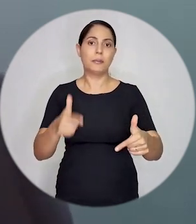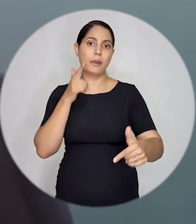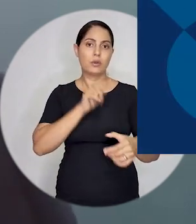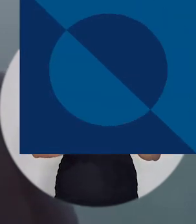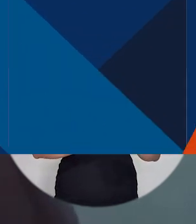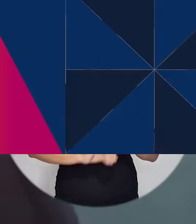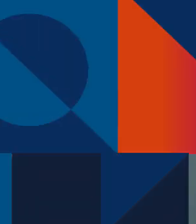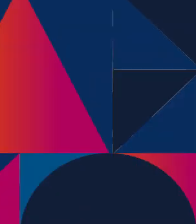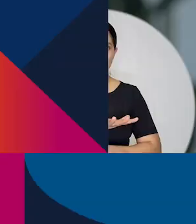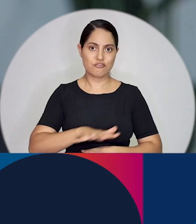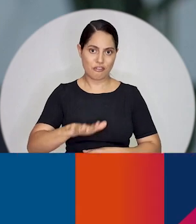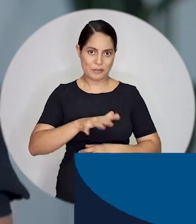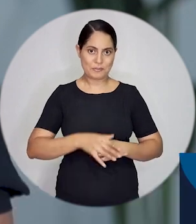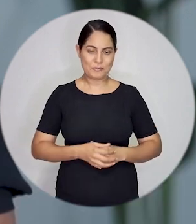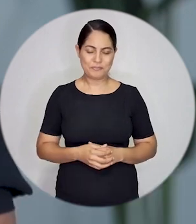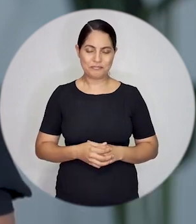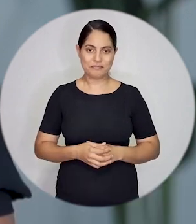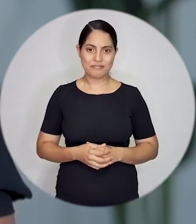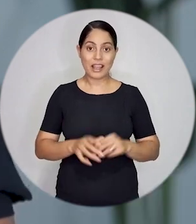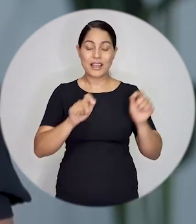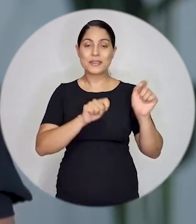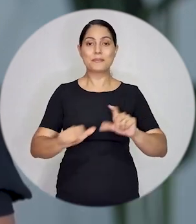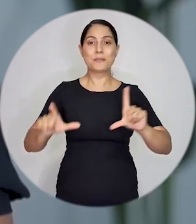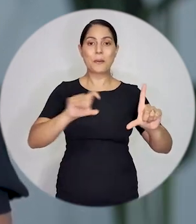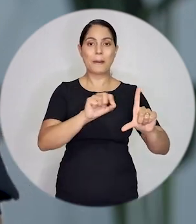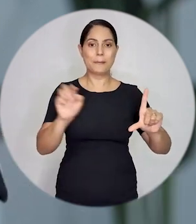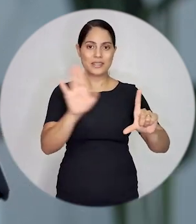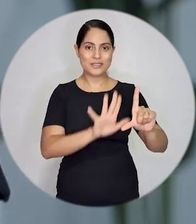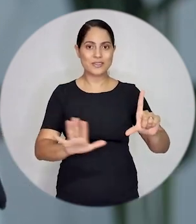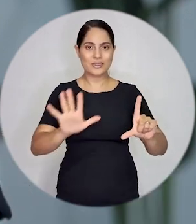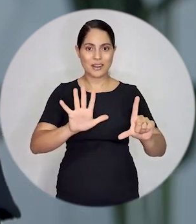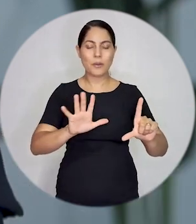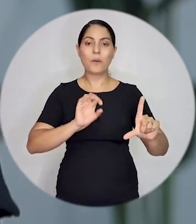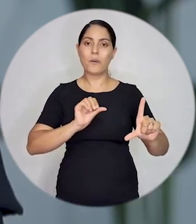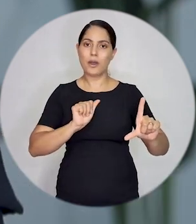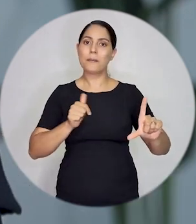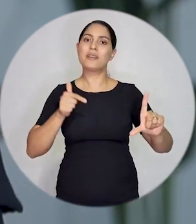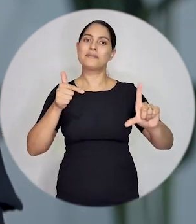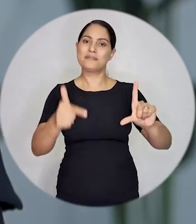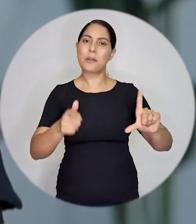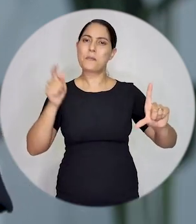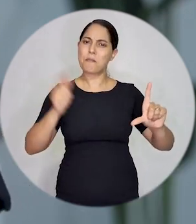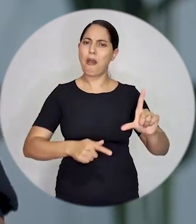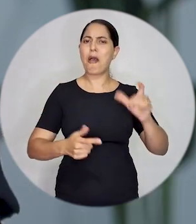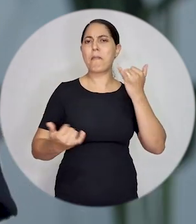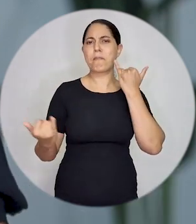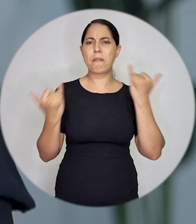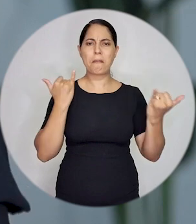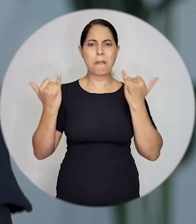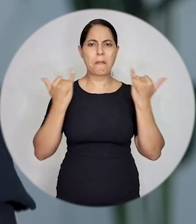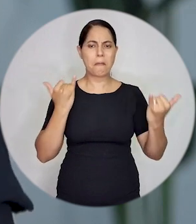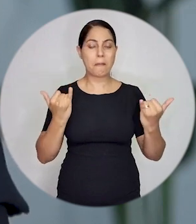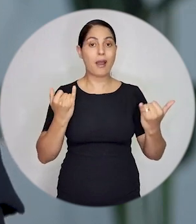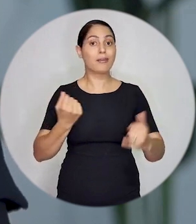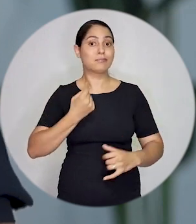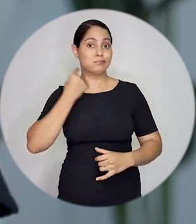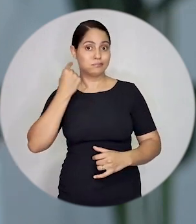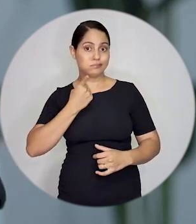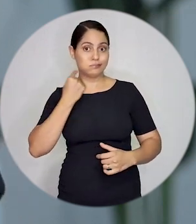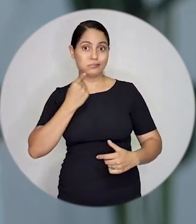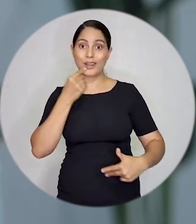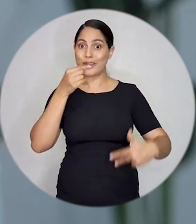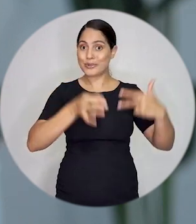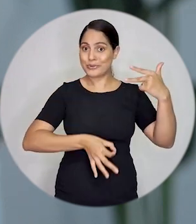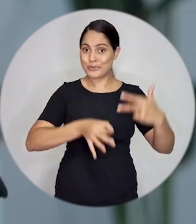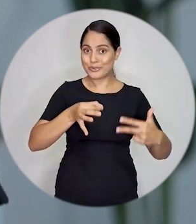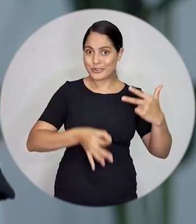da universalização. Este programa é mais uma produção da Ordem dos Advogados do Brasil. Aqui você fica por dentro de todas